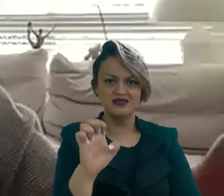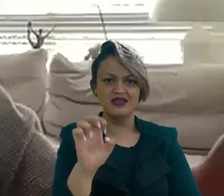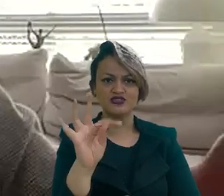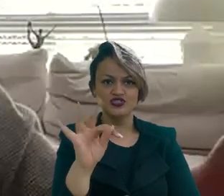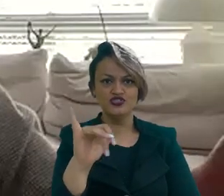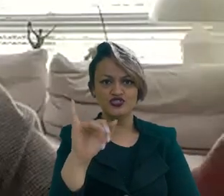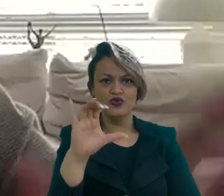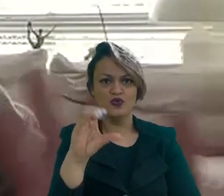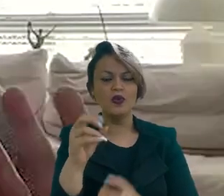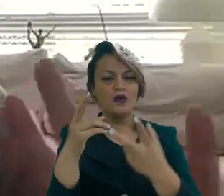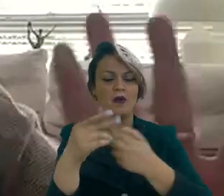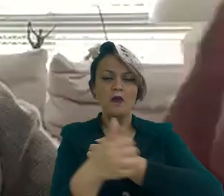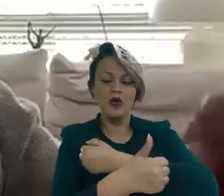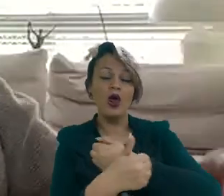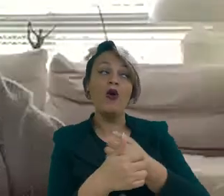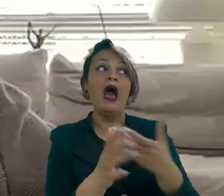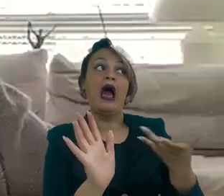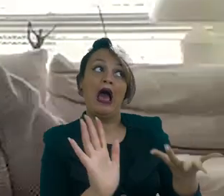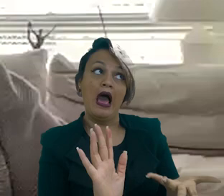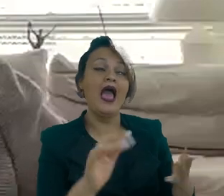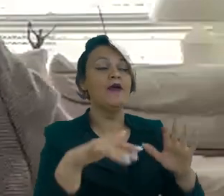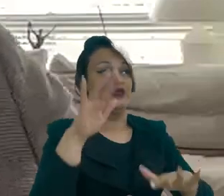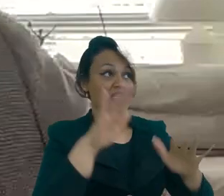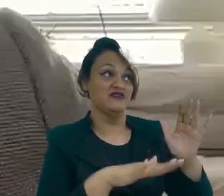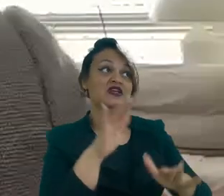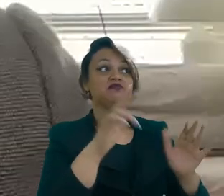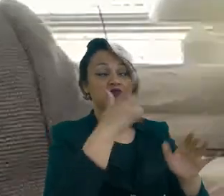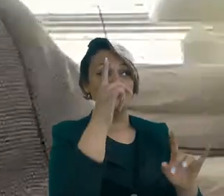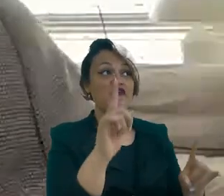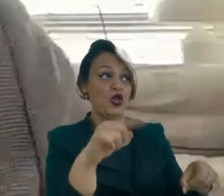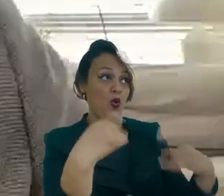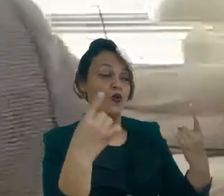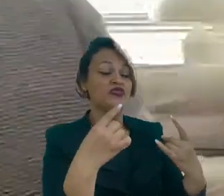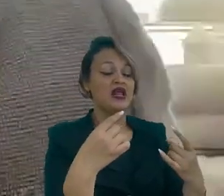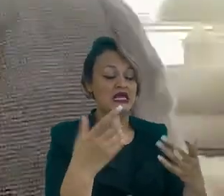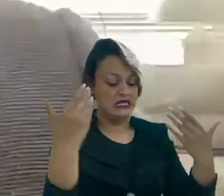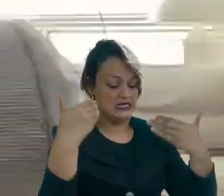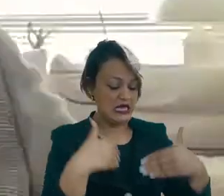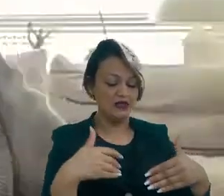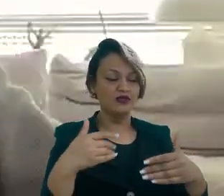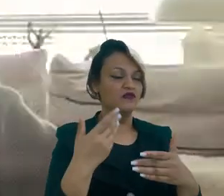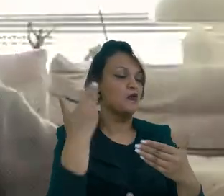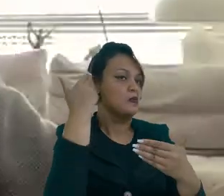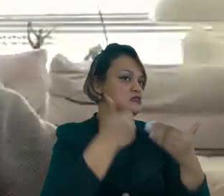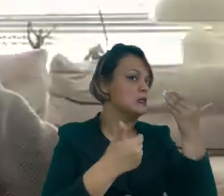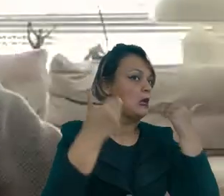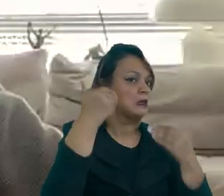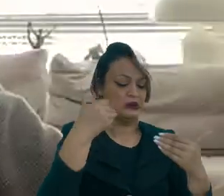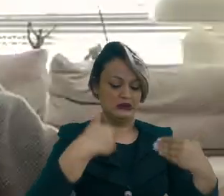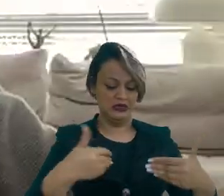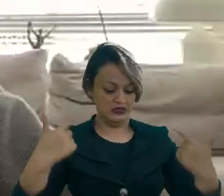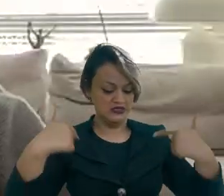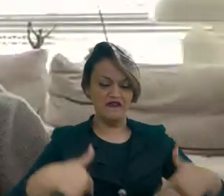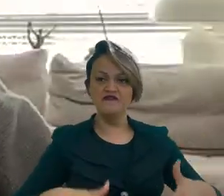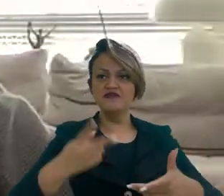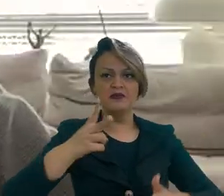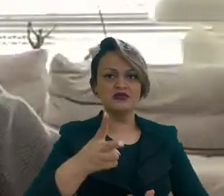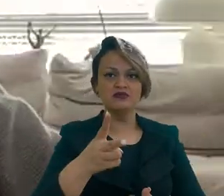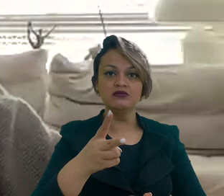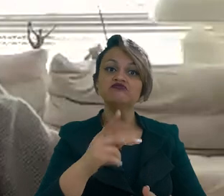estética dano moral ah mas existe o dano estético que a pessoa ficou com uma lesão